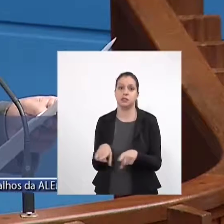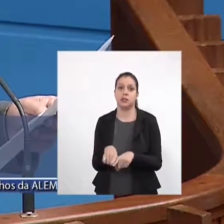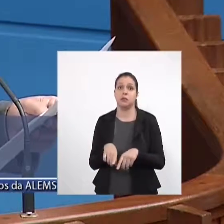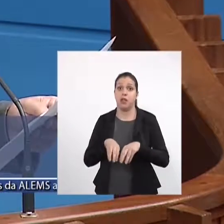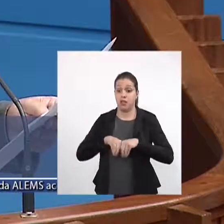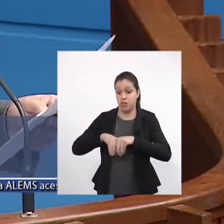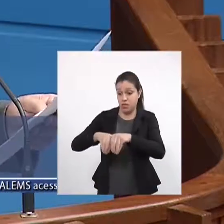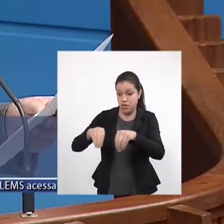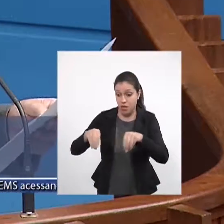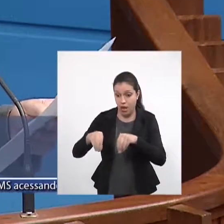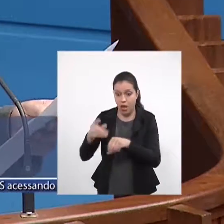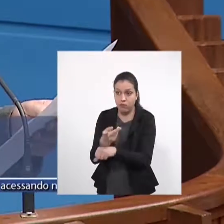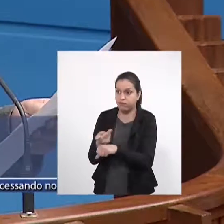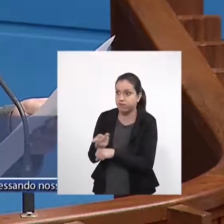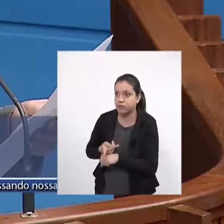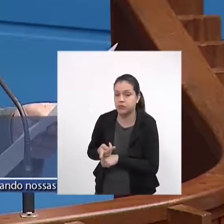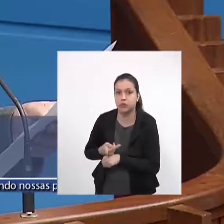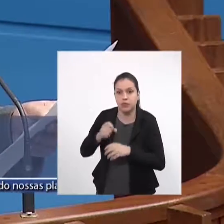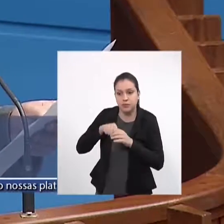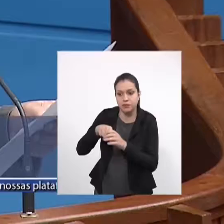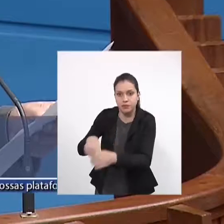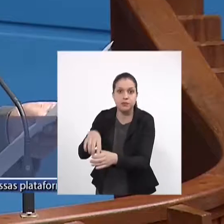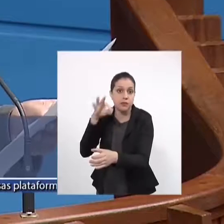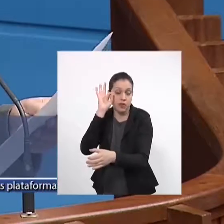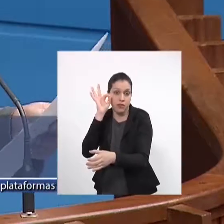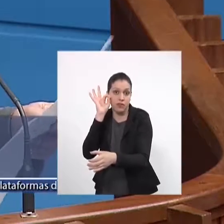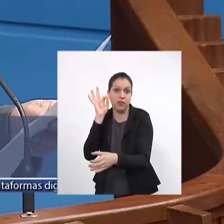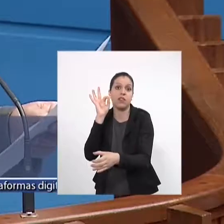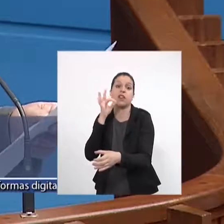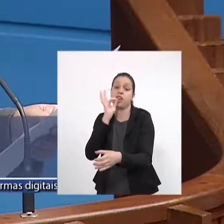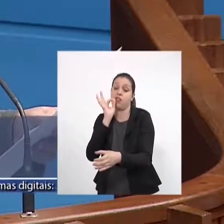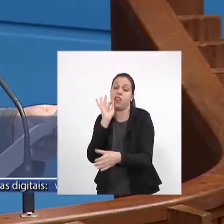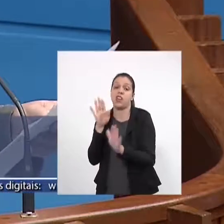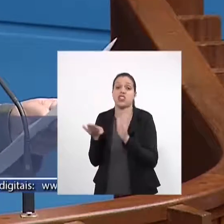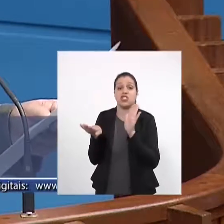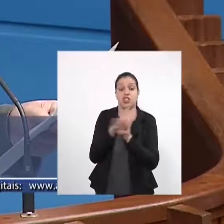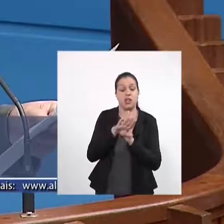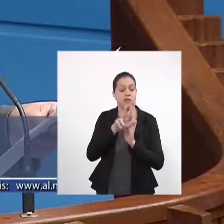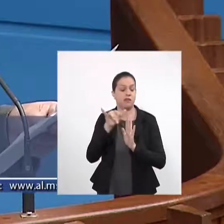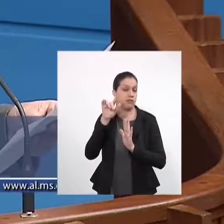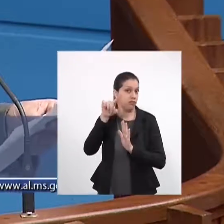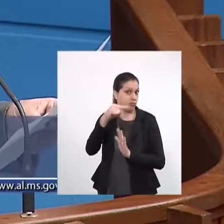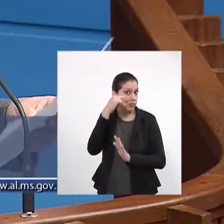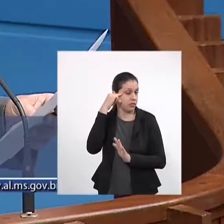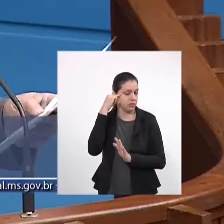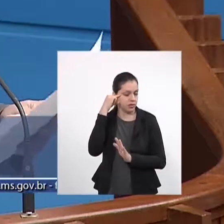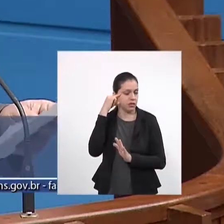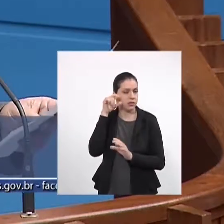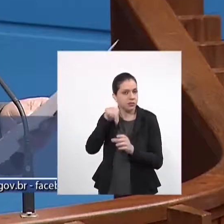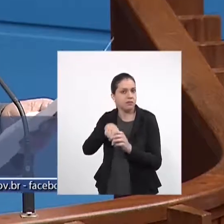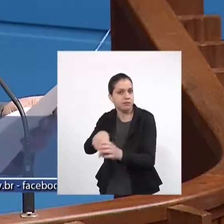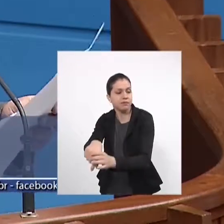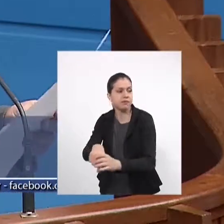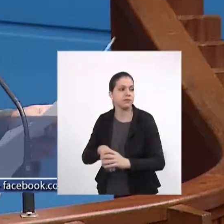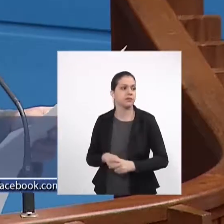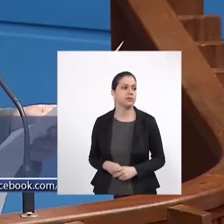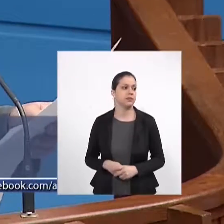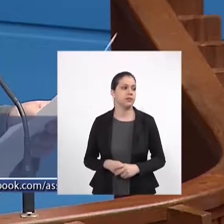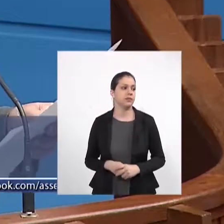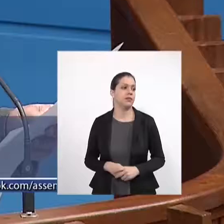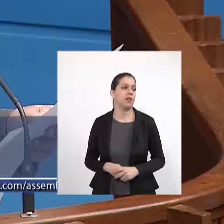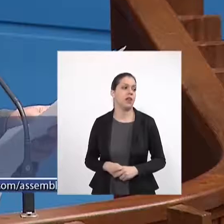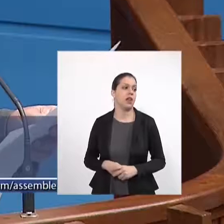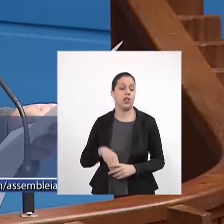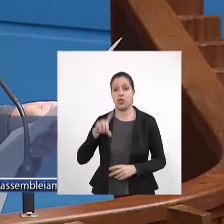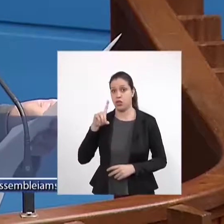café. Estão chegando os japoneses, respectivamente, isso em 1951. Dourados, em